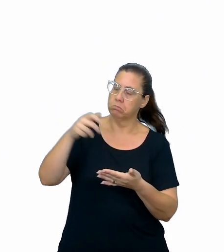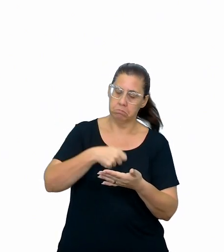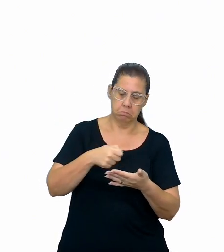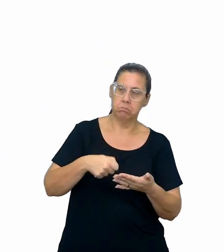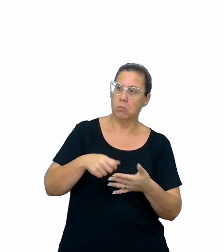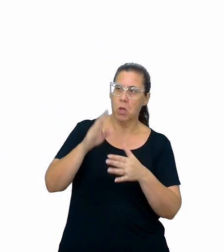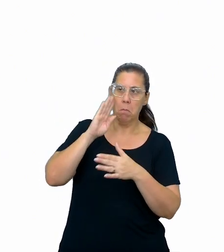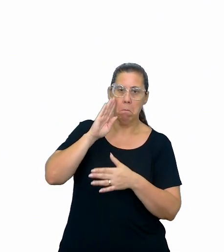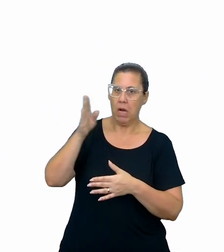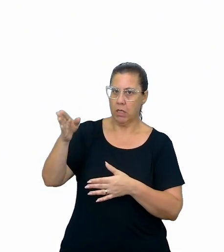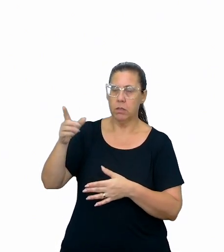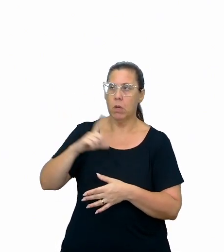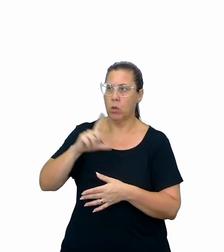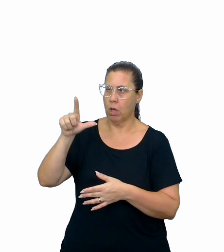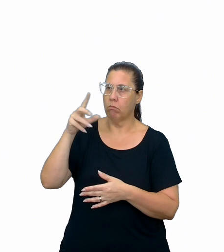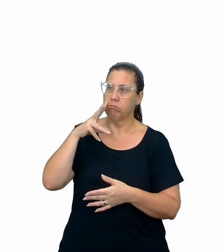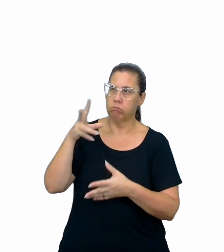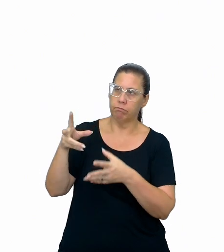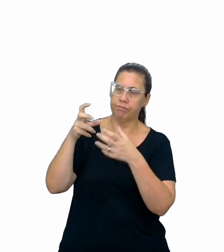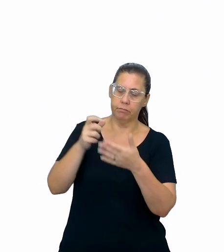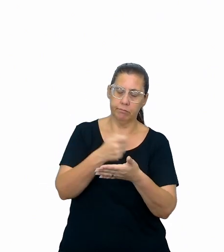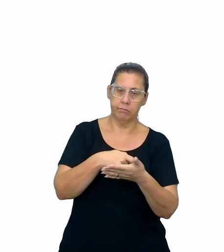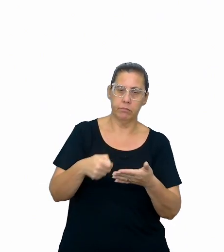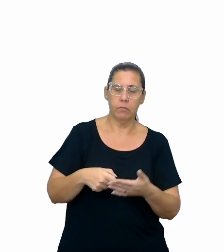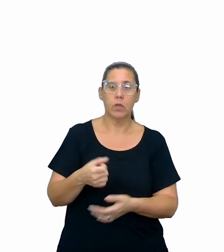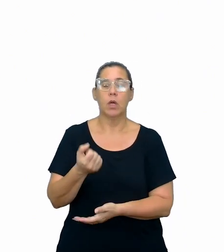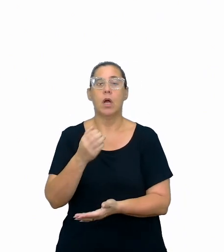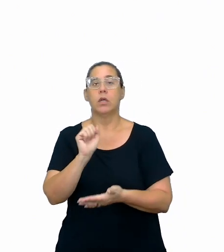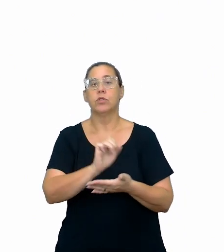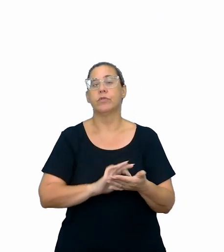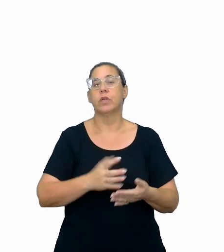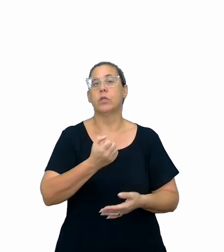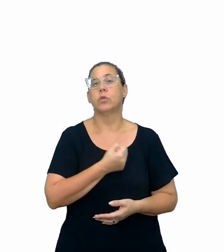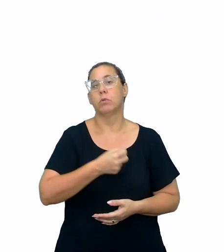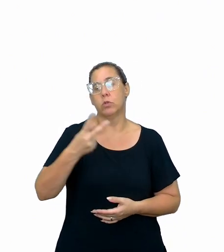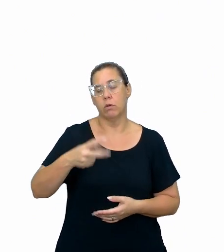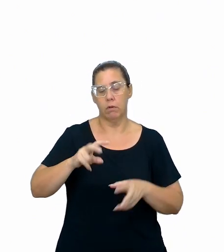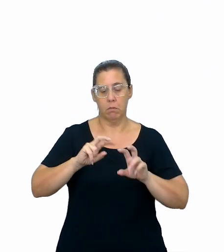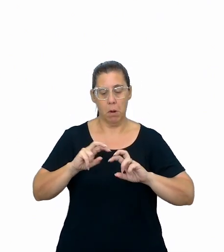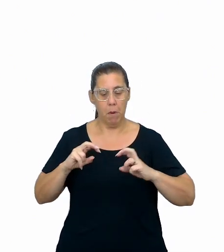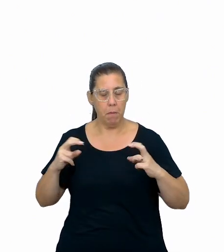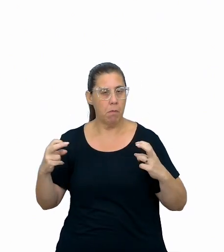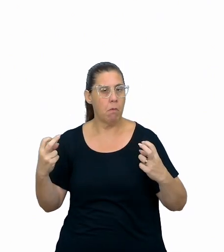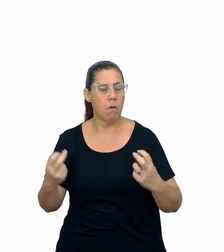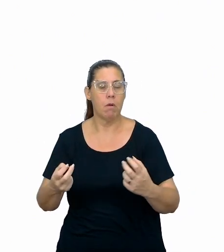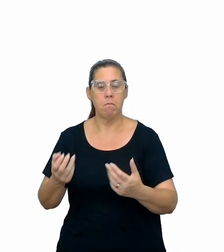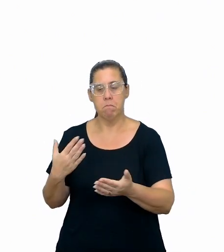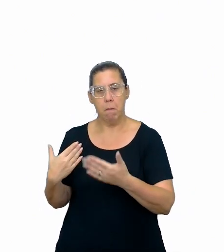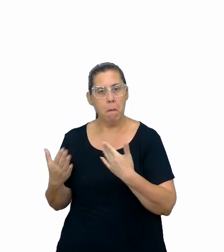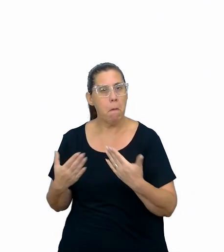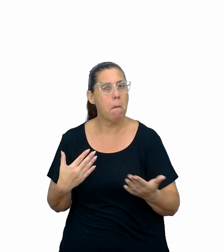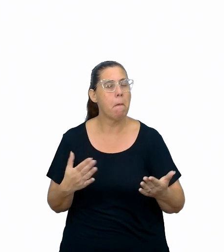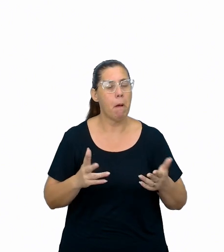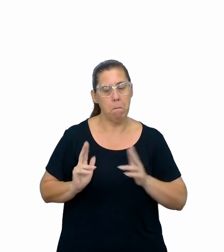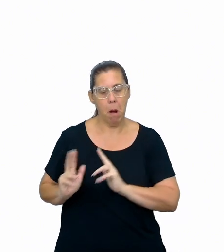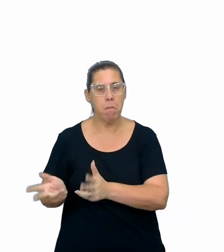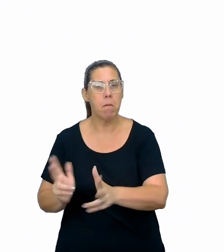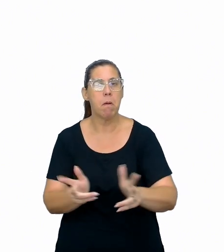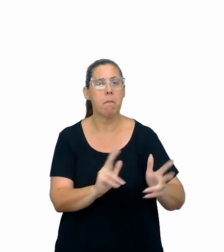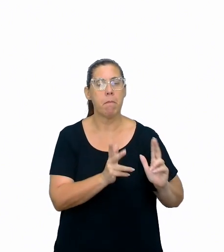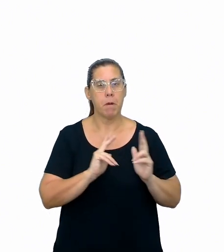informações da notícia, e na atividade 2 acontecerá a roda de conversa sobre essa campanha